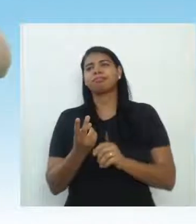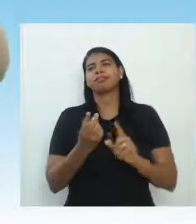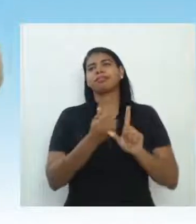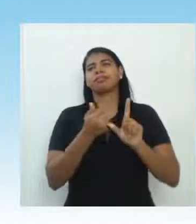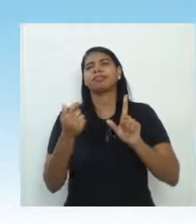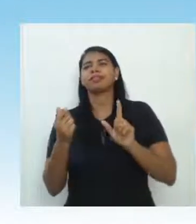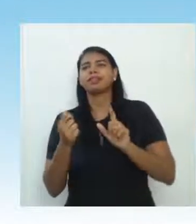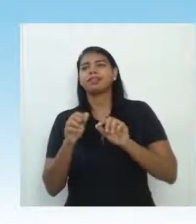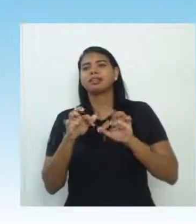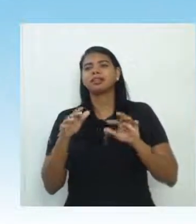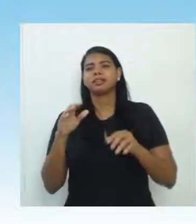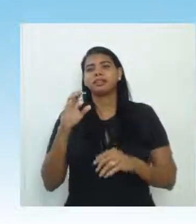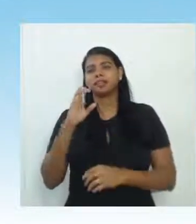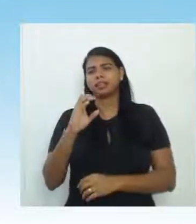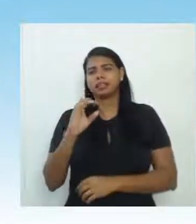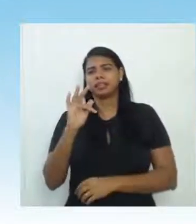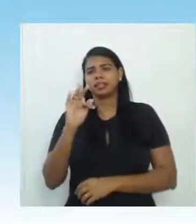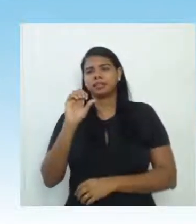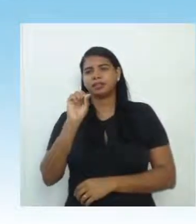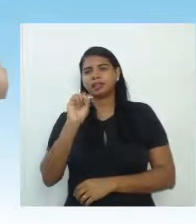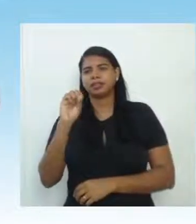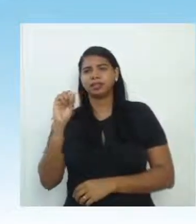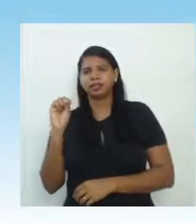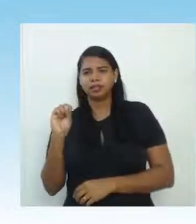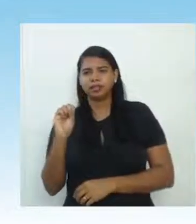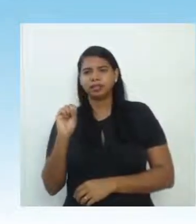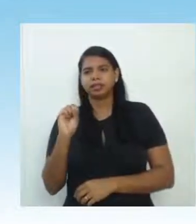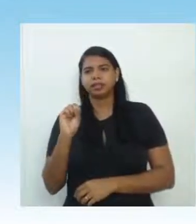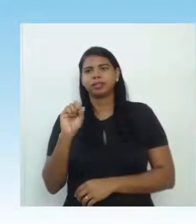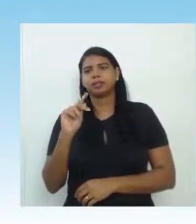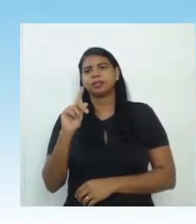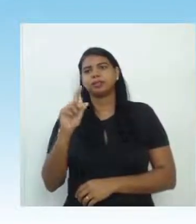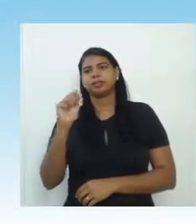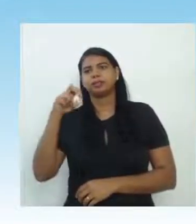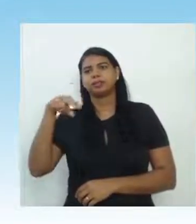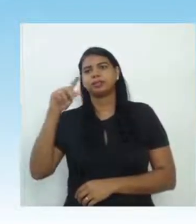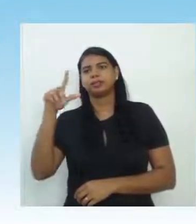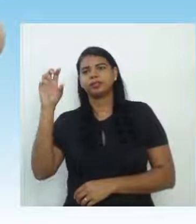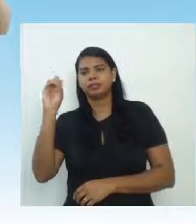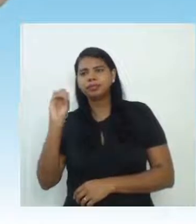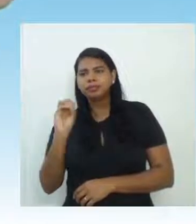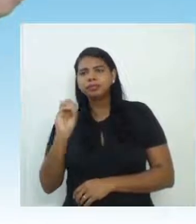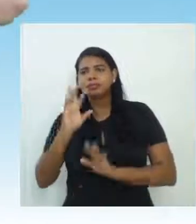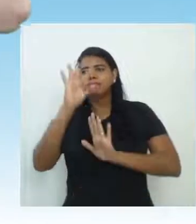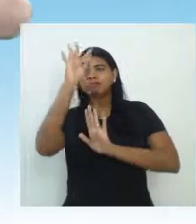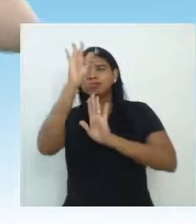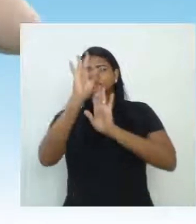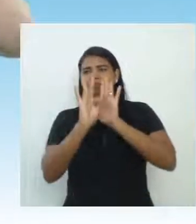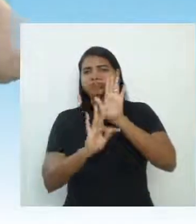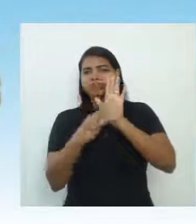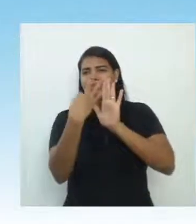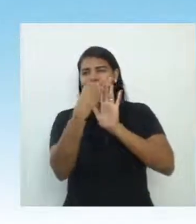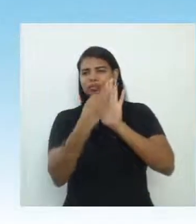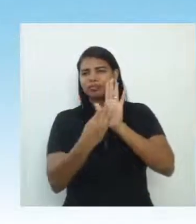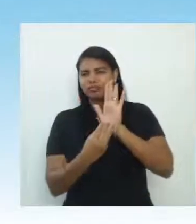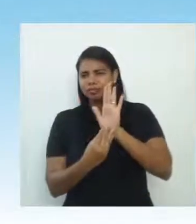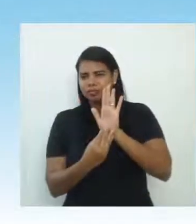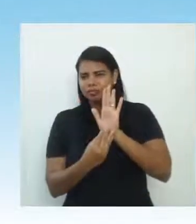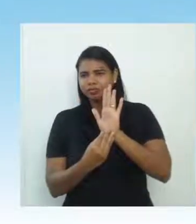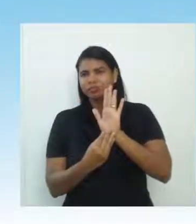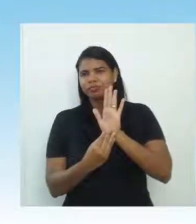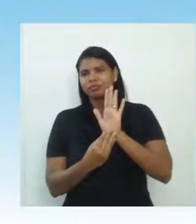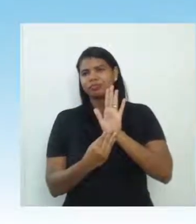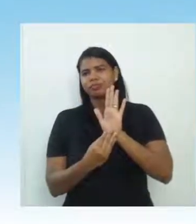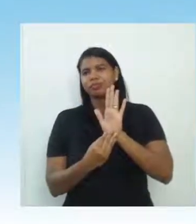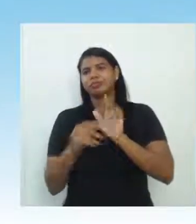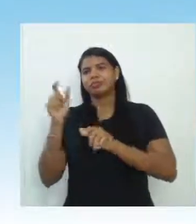assim, CF 88 Planalto. Pronto, aparece o texto mais atual da Constituição, que é a